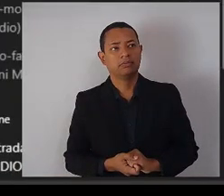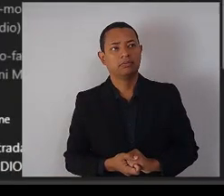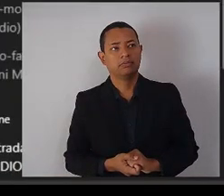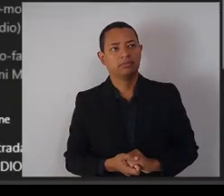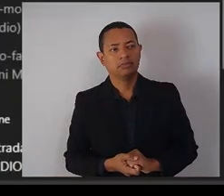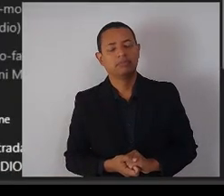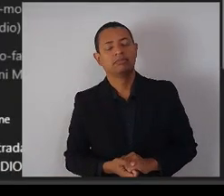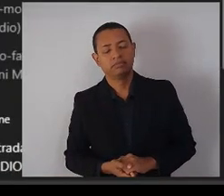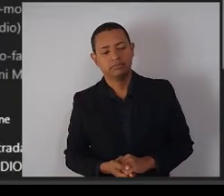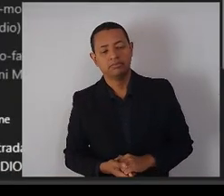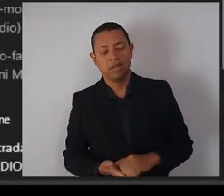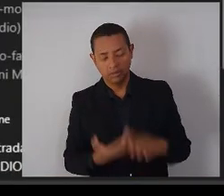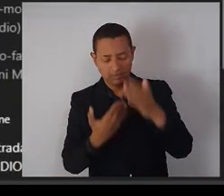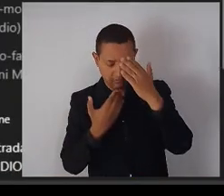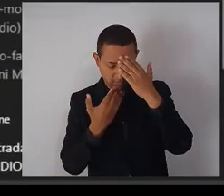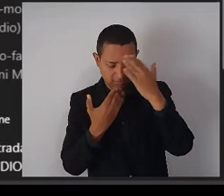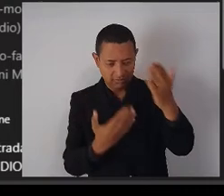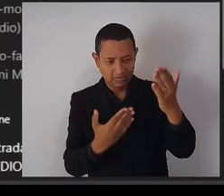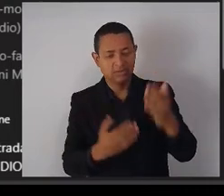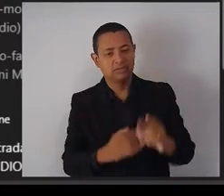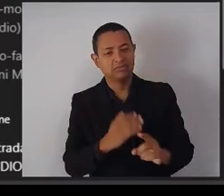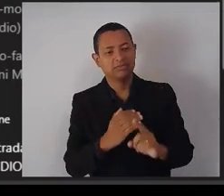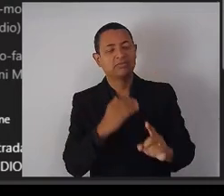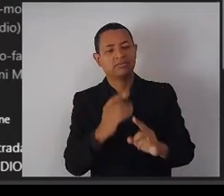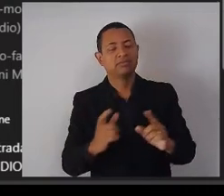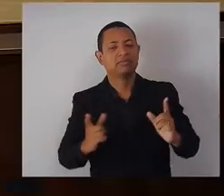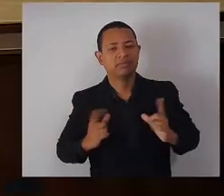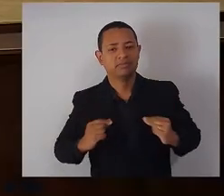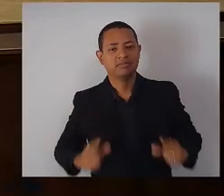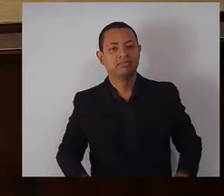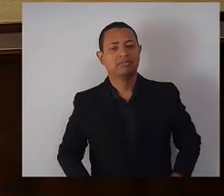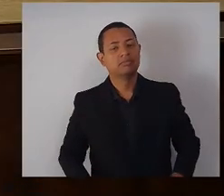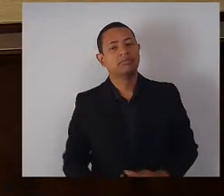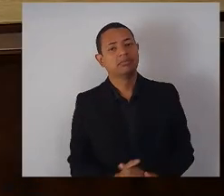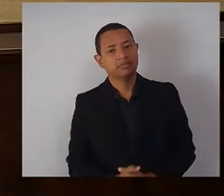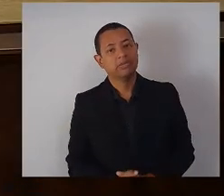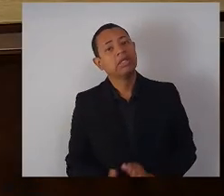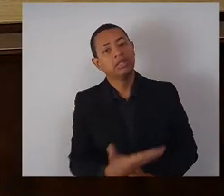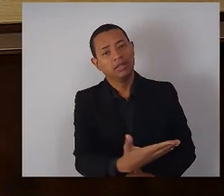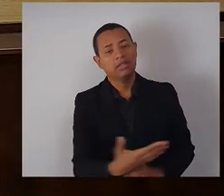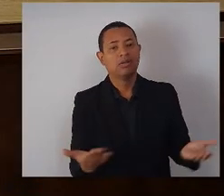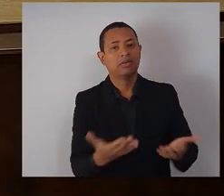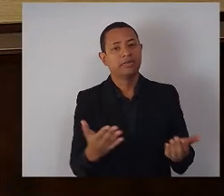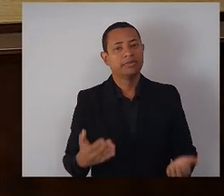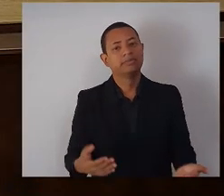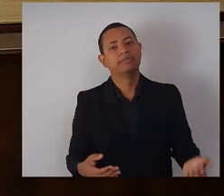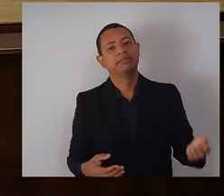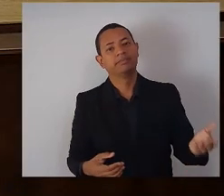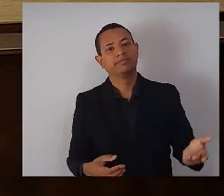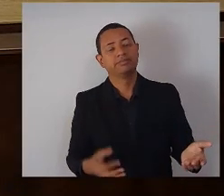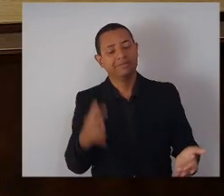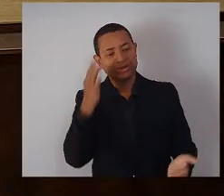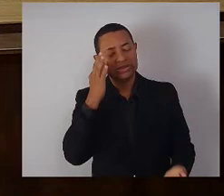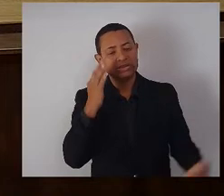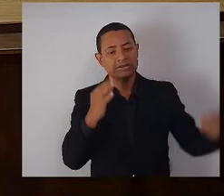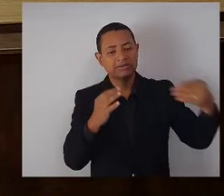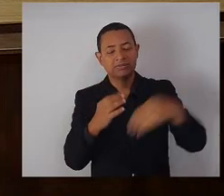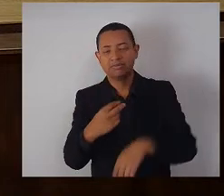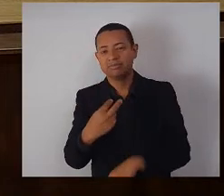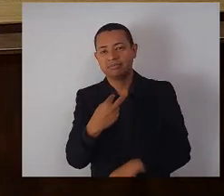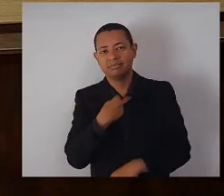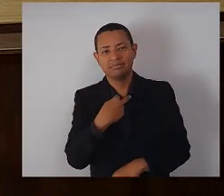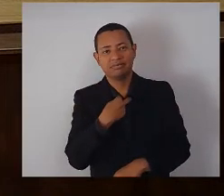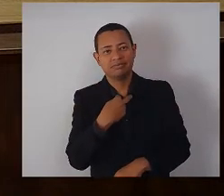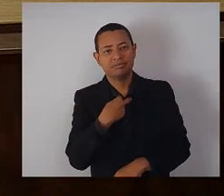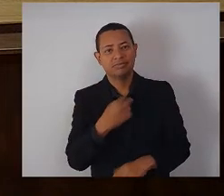desembargador Gleidson. Desembargador Gleidson, por motivo justificado, não pôde comparecer no dia de hoje à nossa